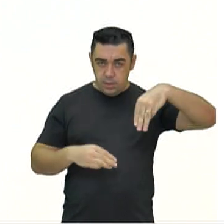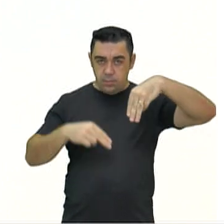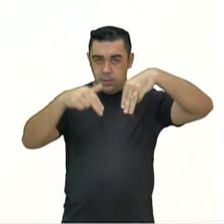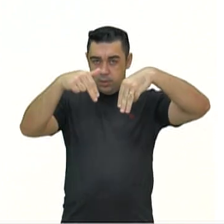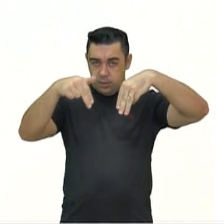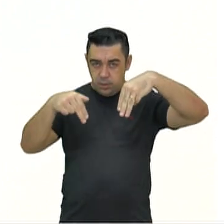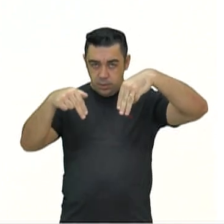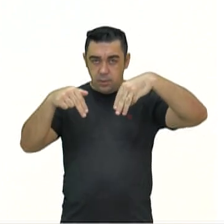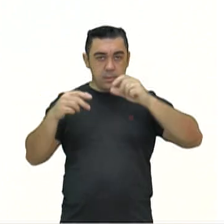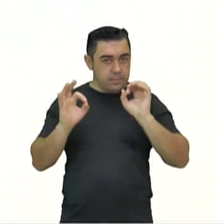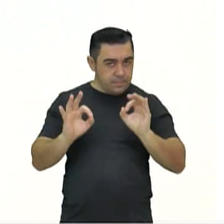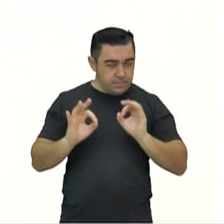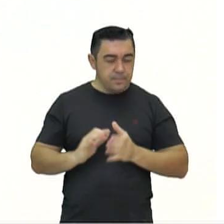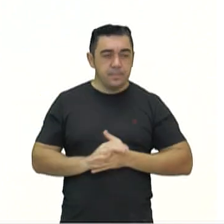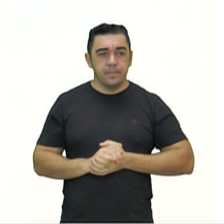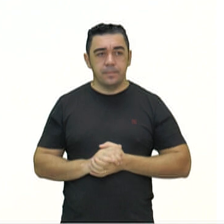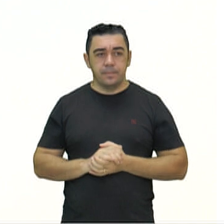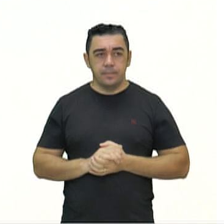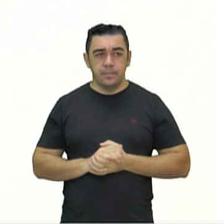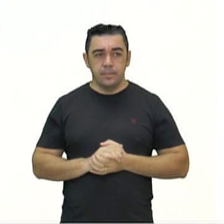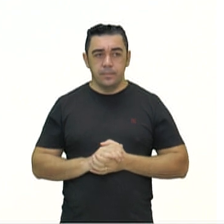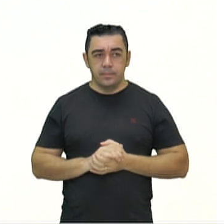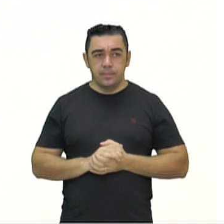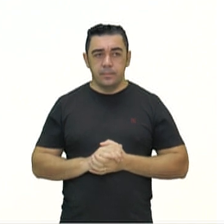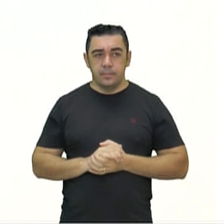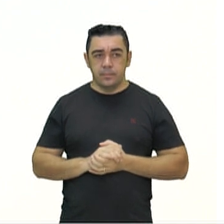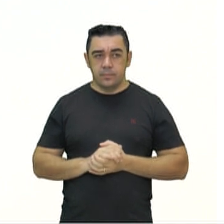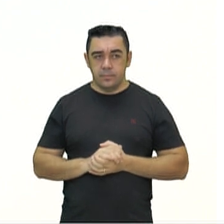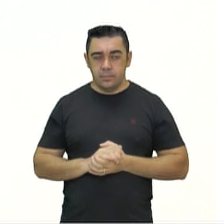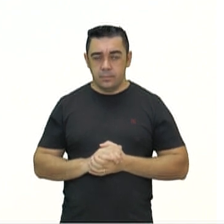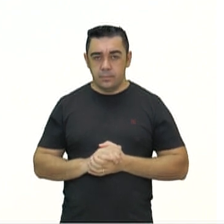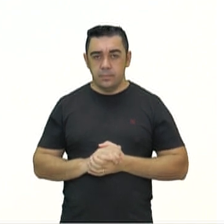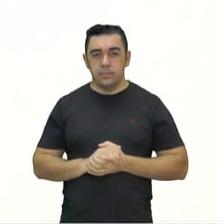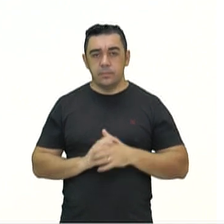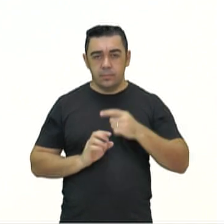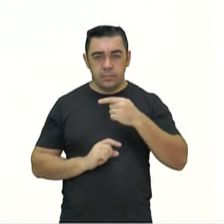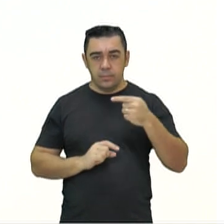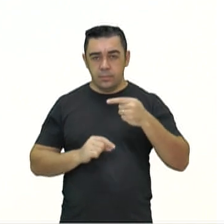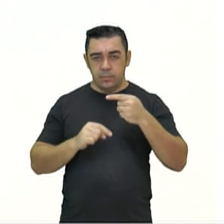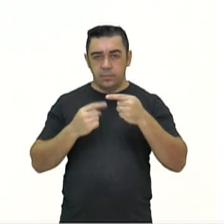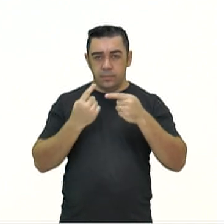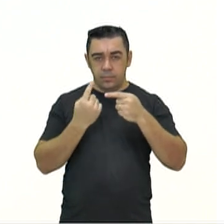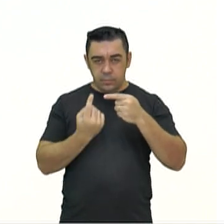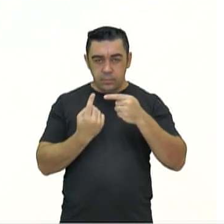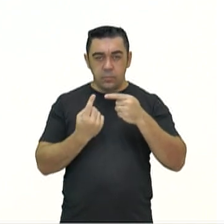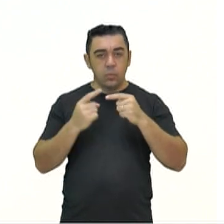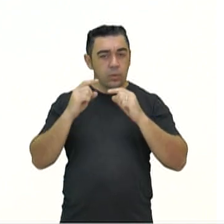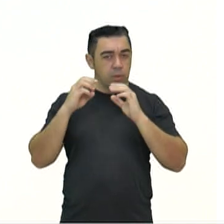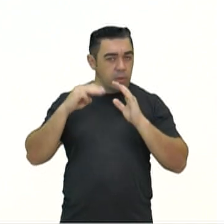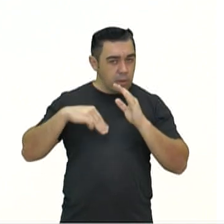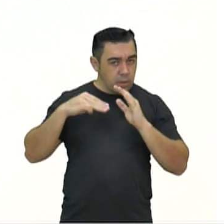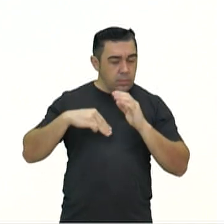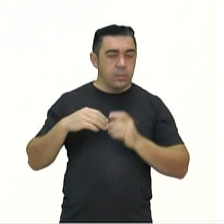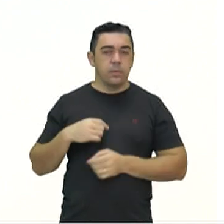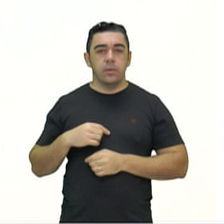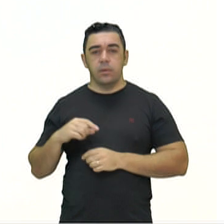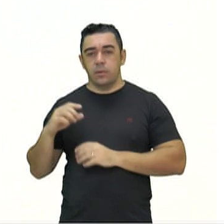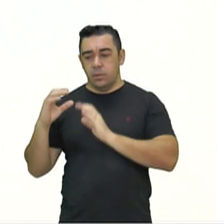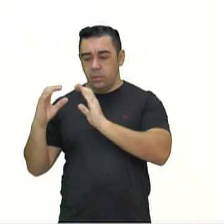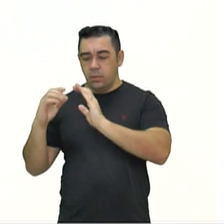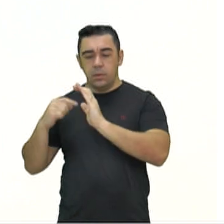2, m e n. Então, aqui eu tenho ó, x menos m, y menos